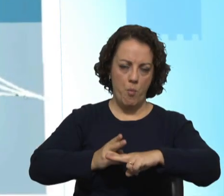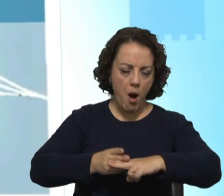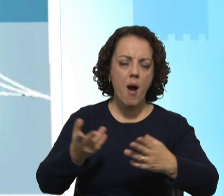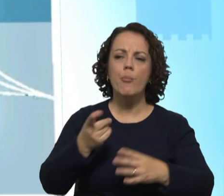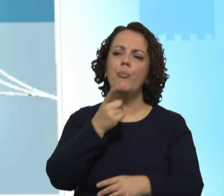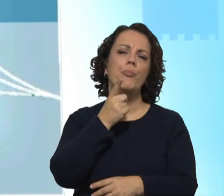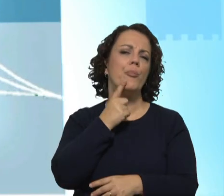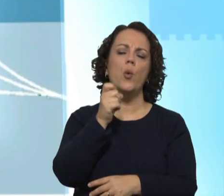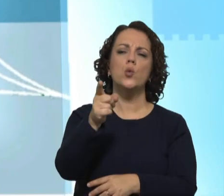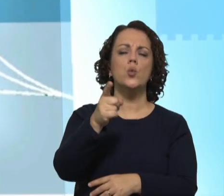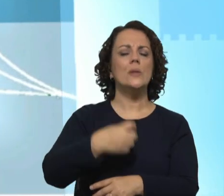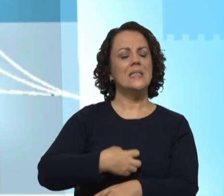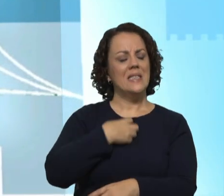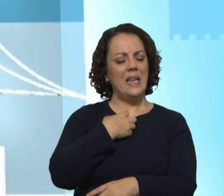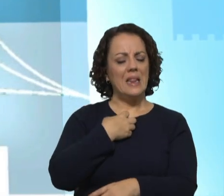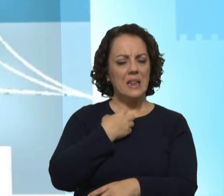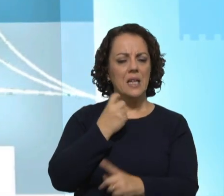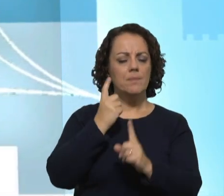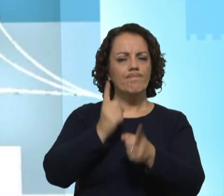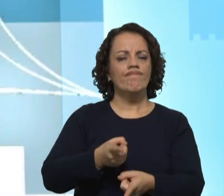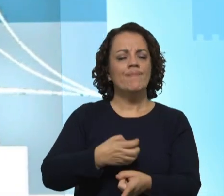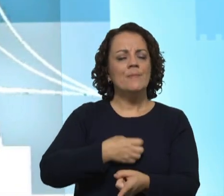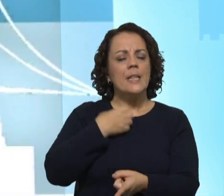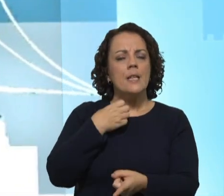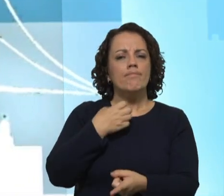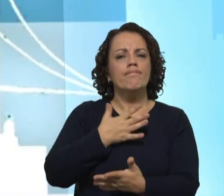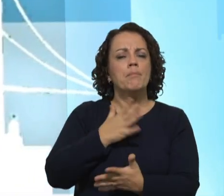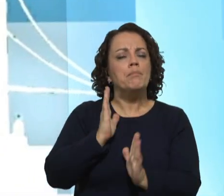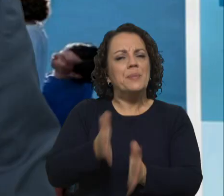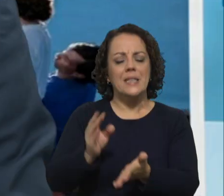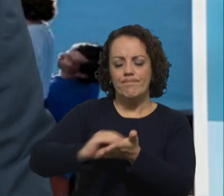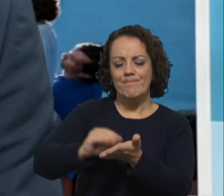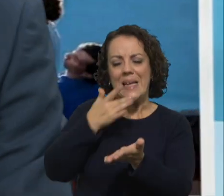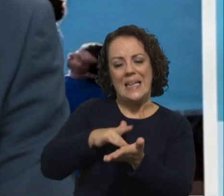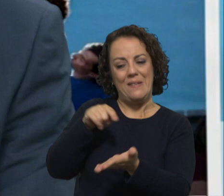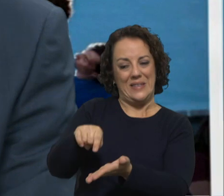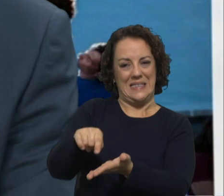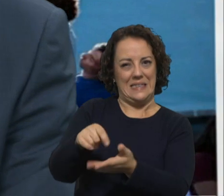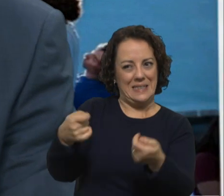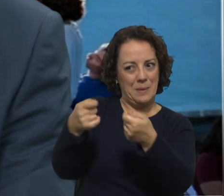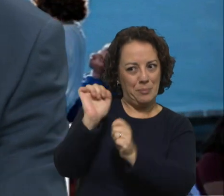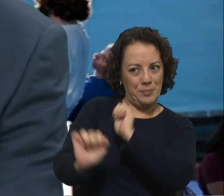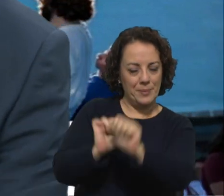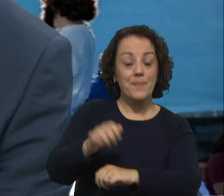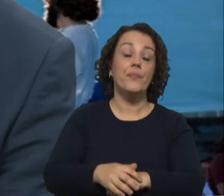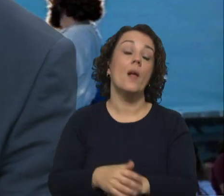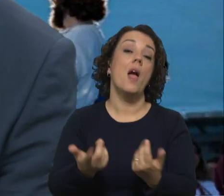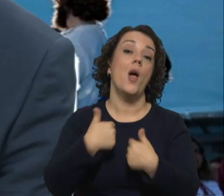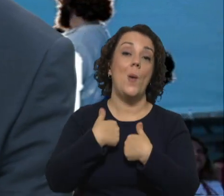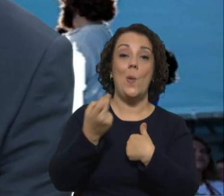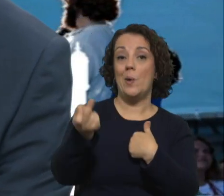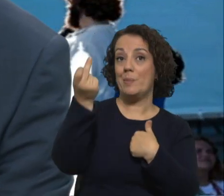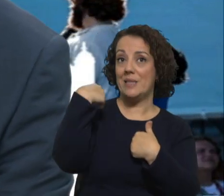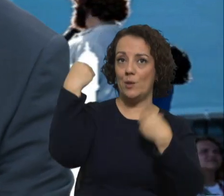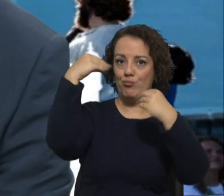era necessário escrever um livro com estas características? Eu, ano passado, dei um curso com este mesmo título